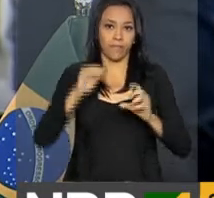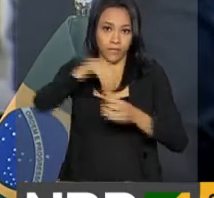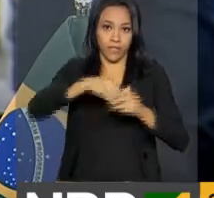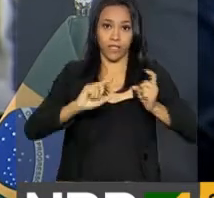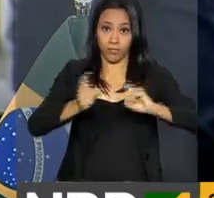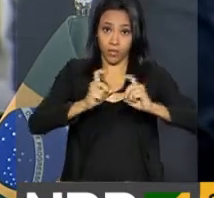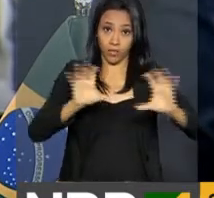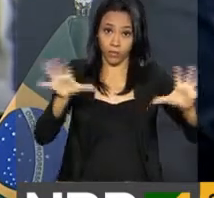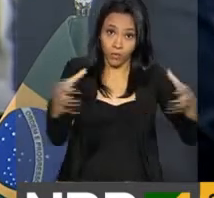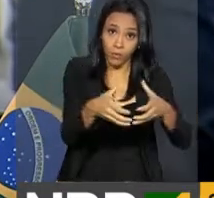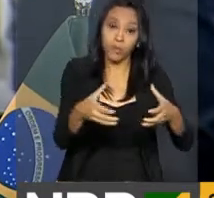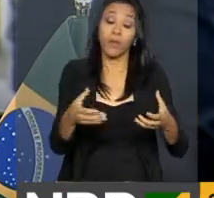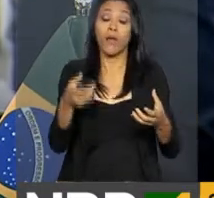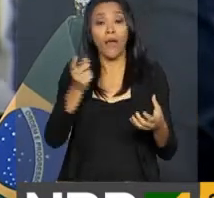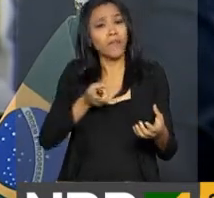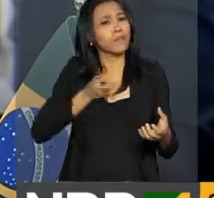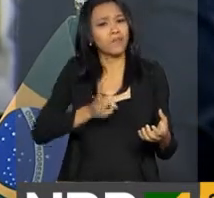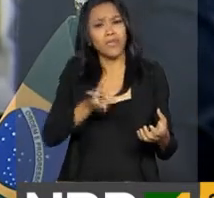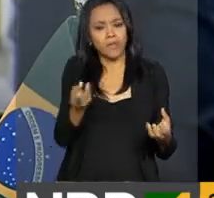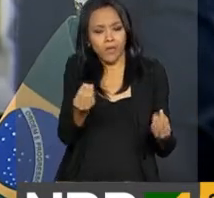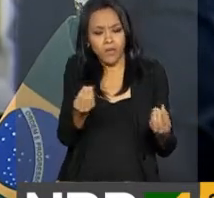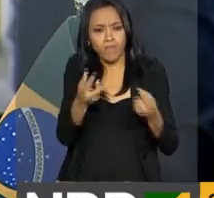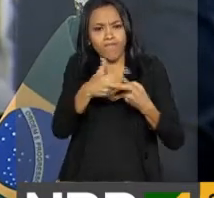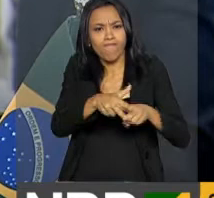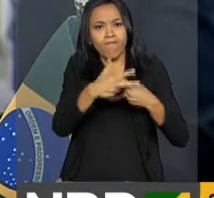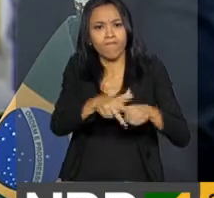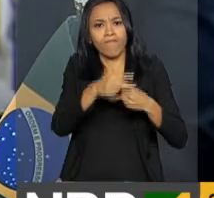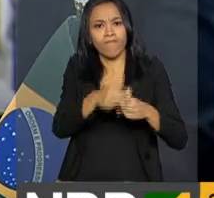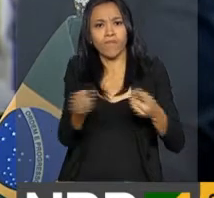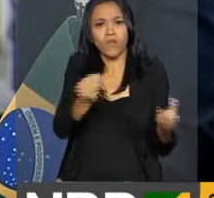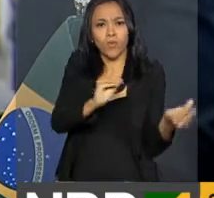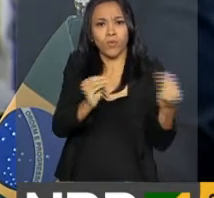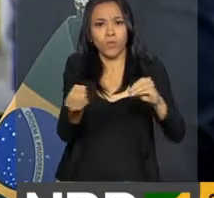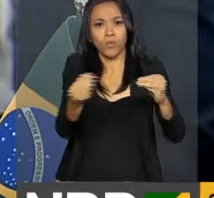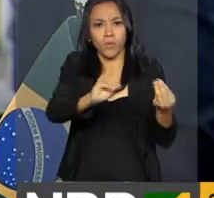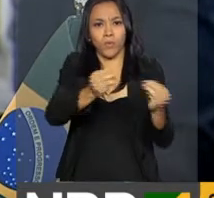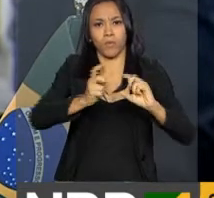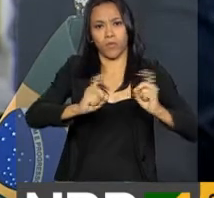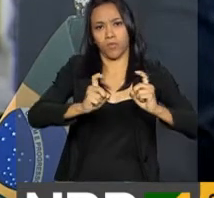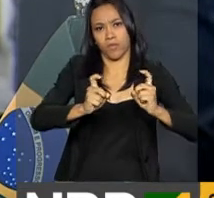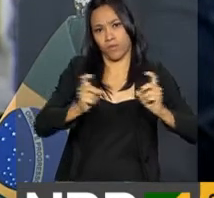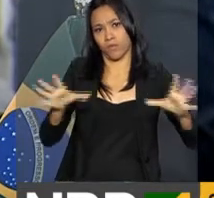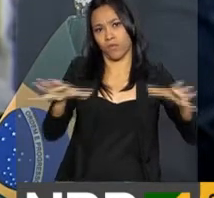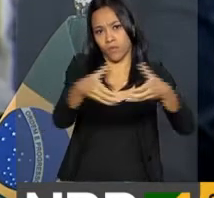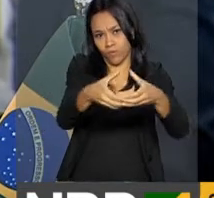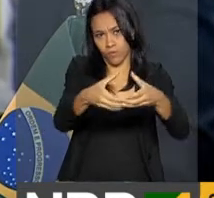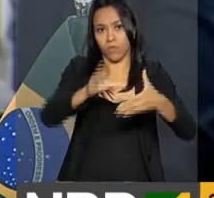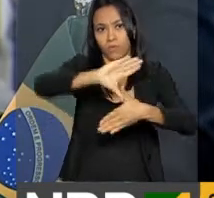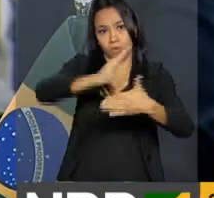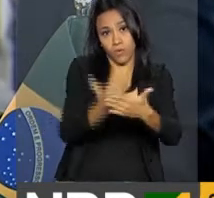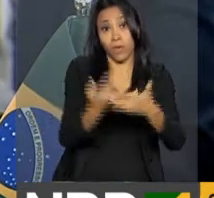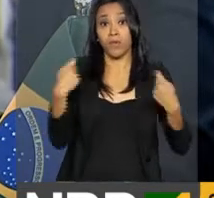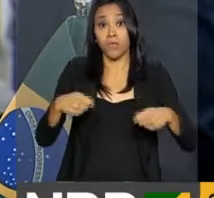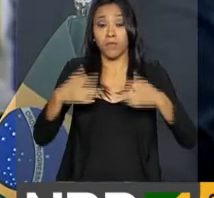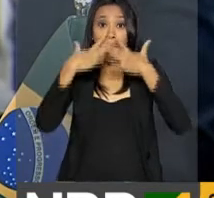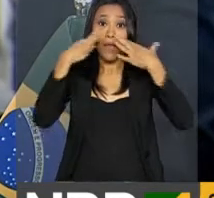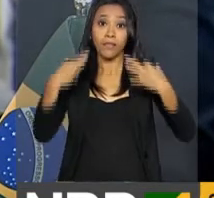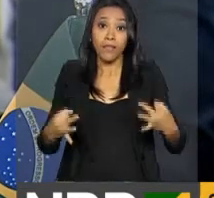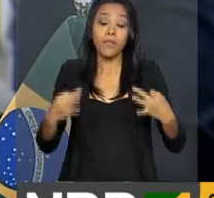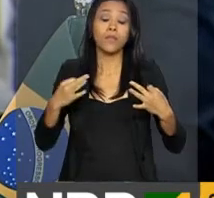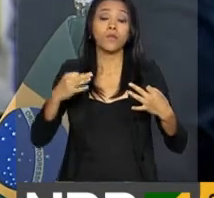senhores, em permanente construção. Devemos estar sempre atentos para os novos desafios do nosso